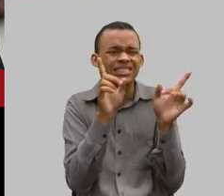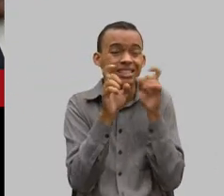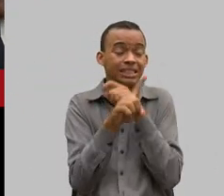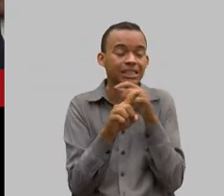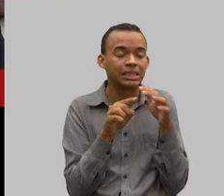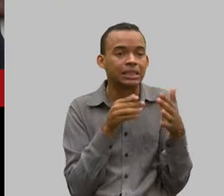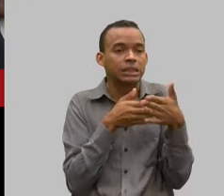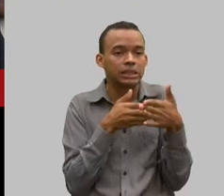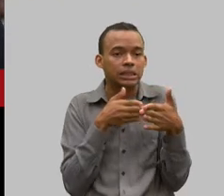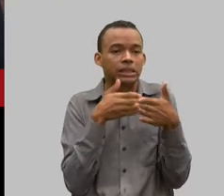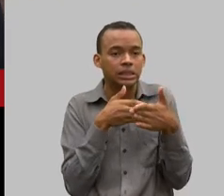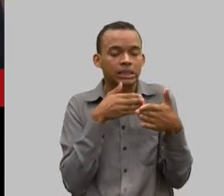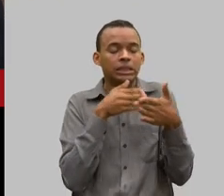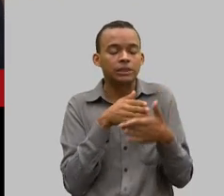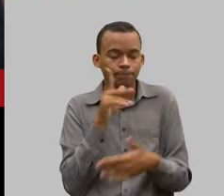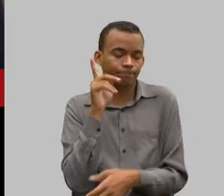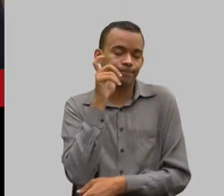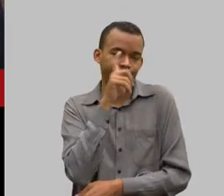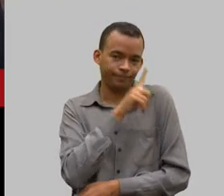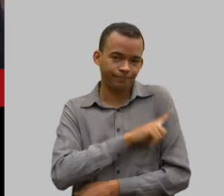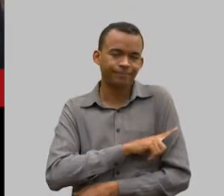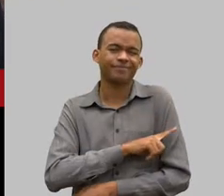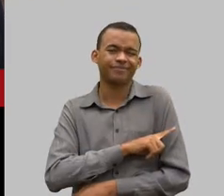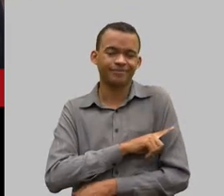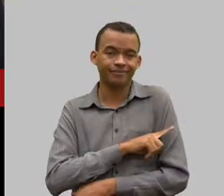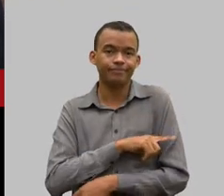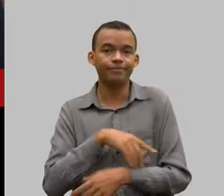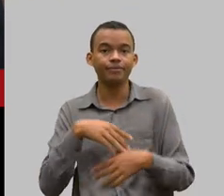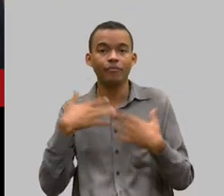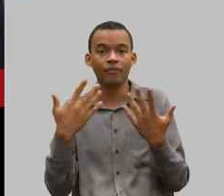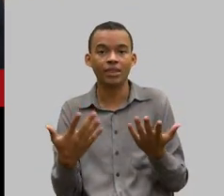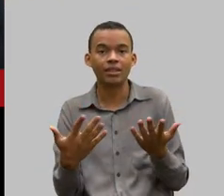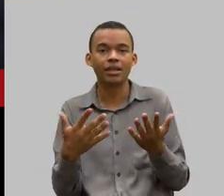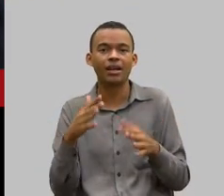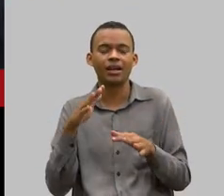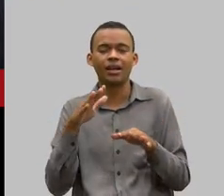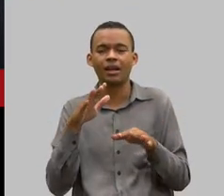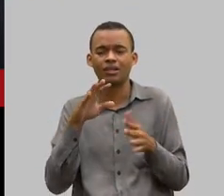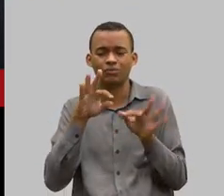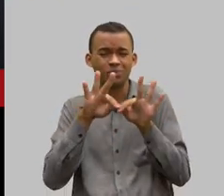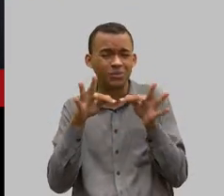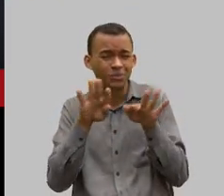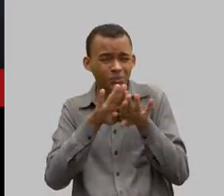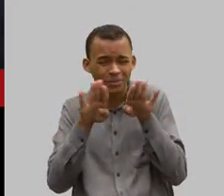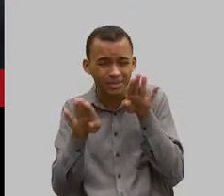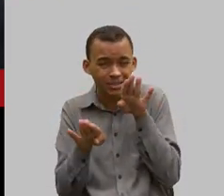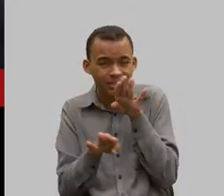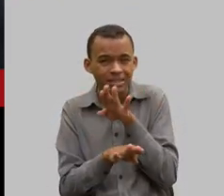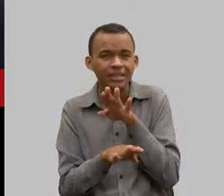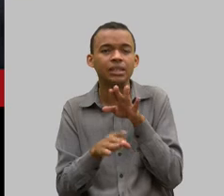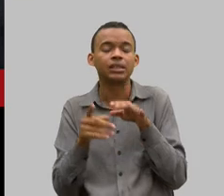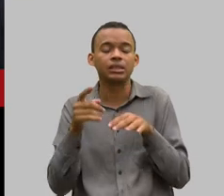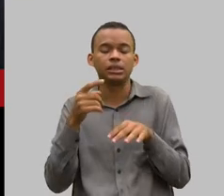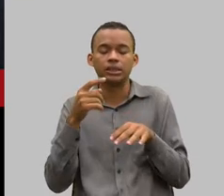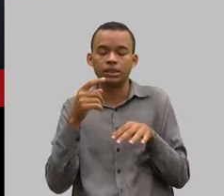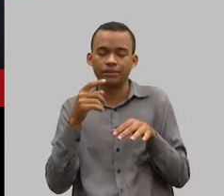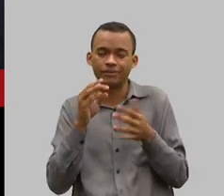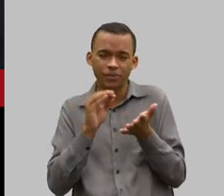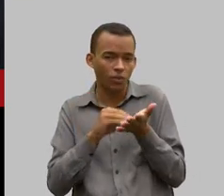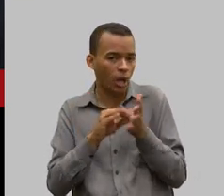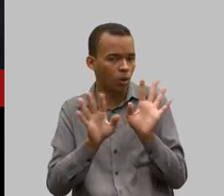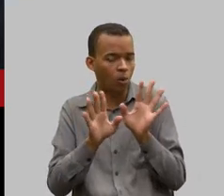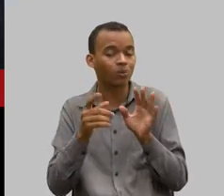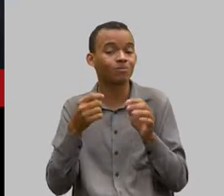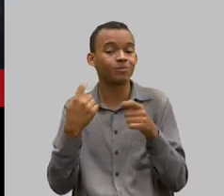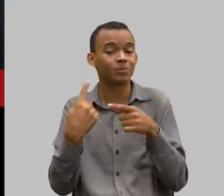e eu assim é não é falta de humildade mas eu acho que a minha chegada ajuda a gente a resolver isso porque eu